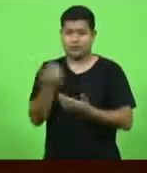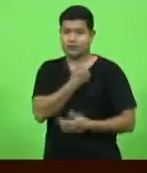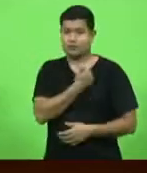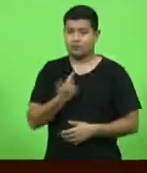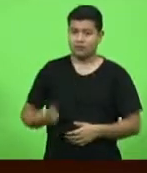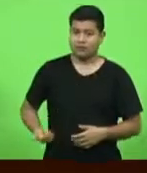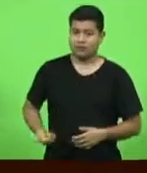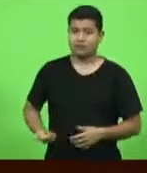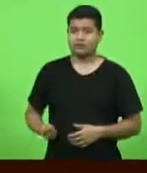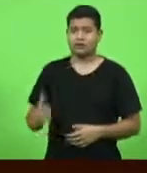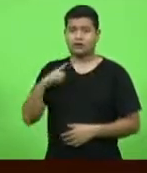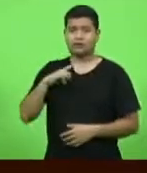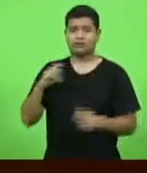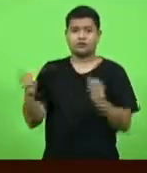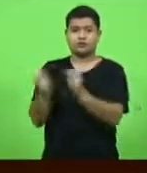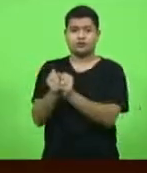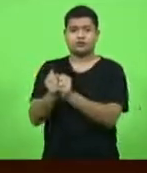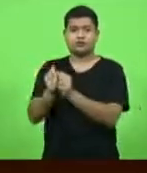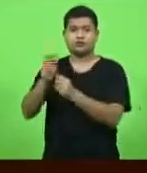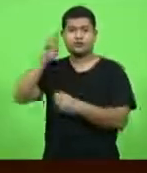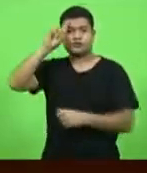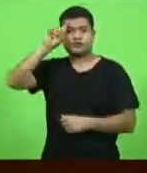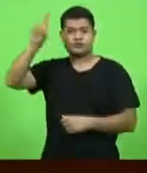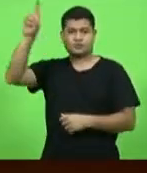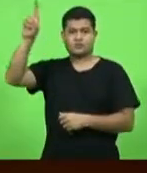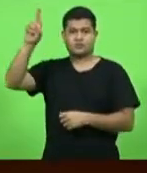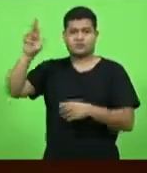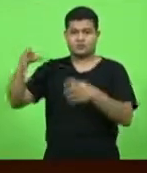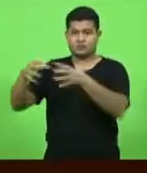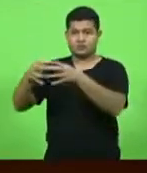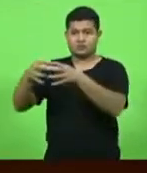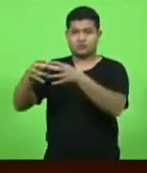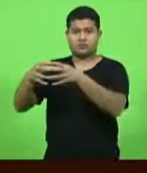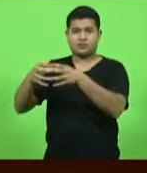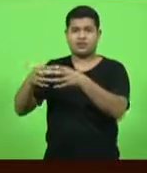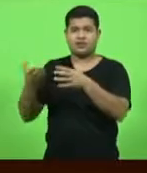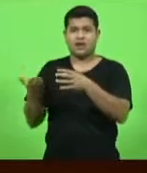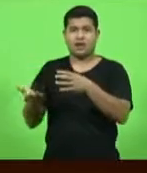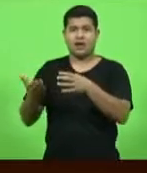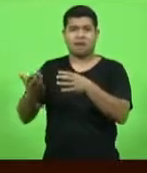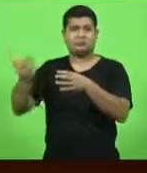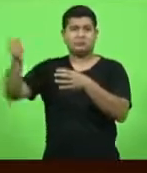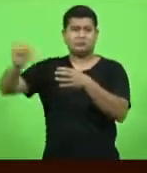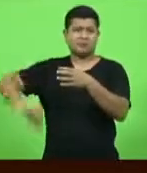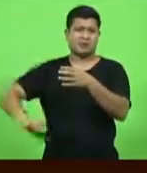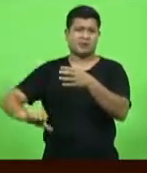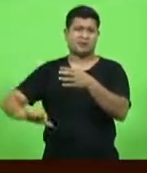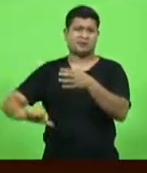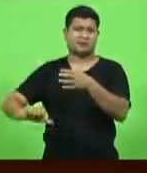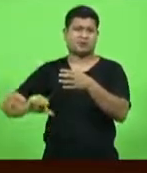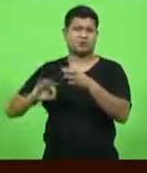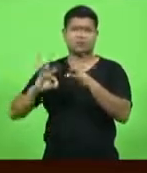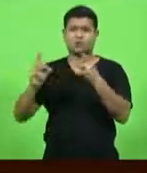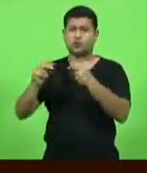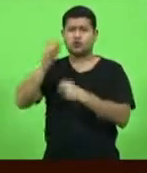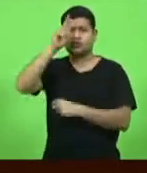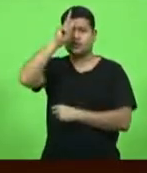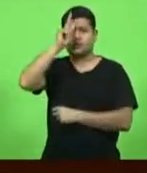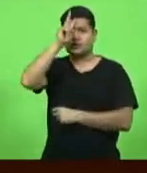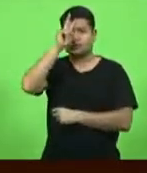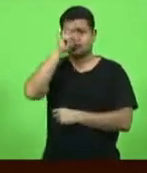comando atual que é um dos piores comando de toda a história da Polícia Militar de Santa